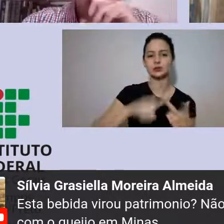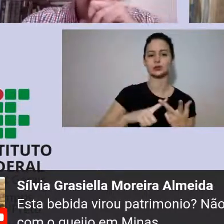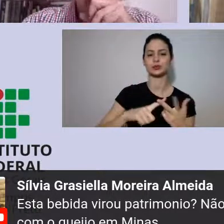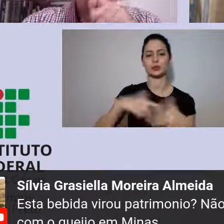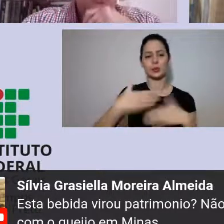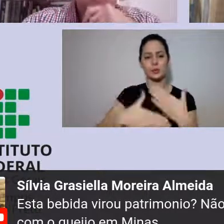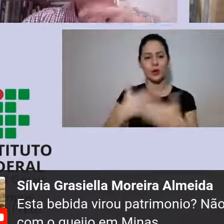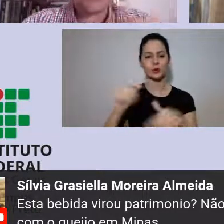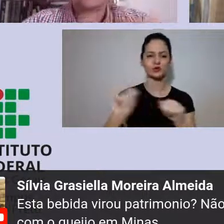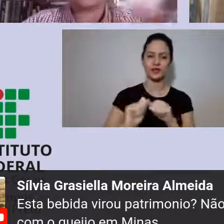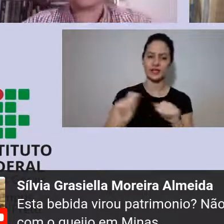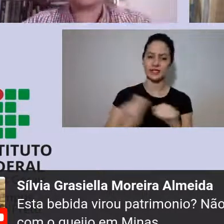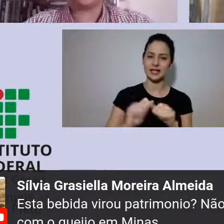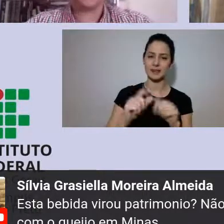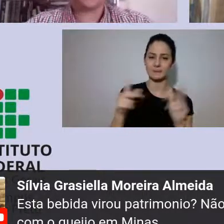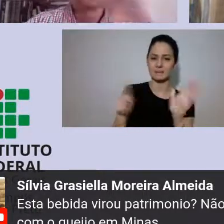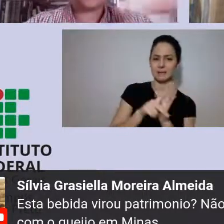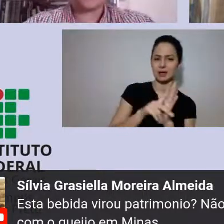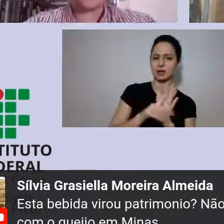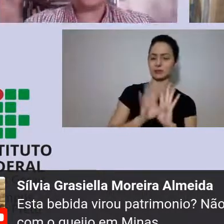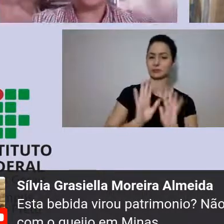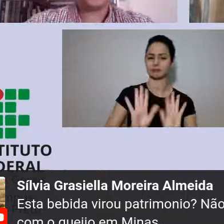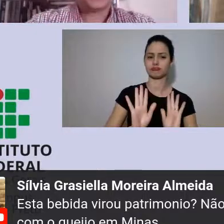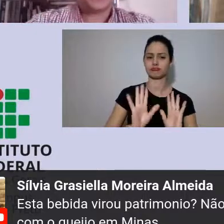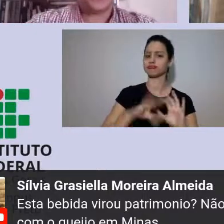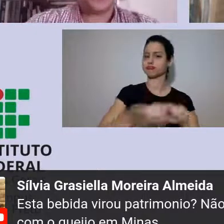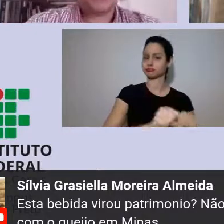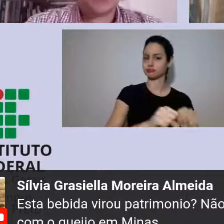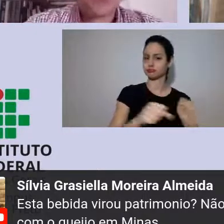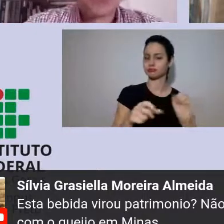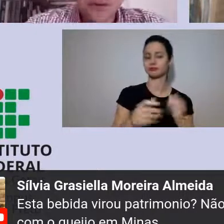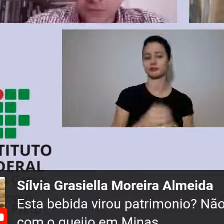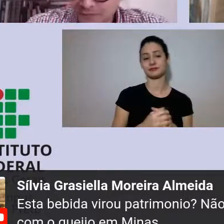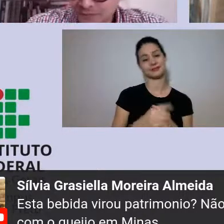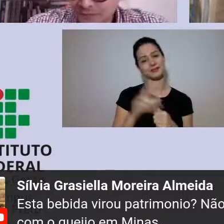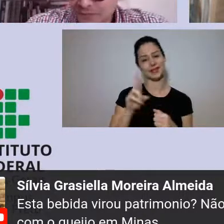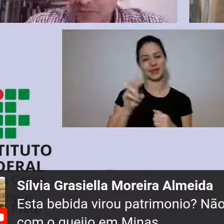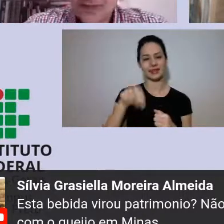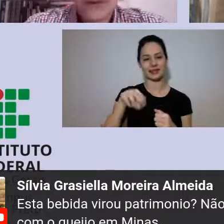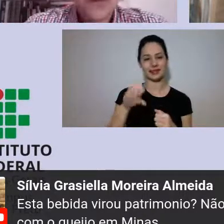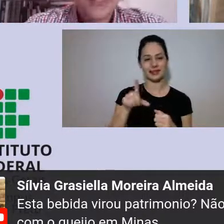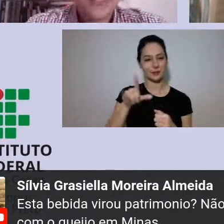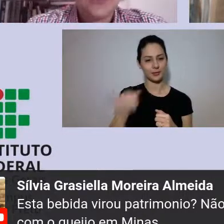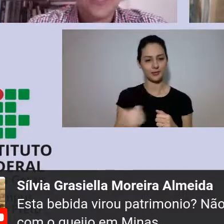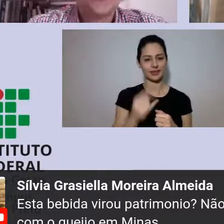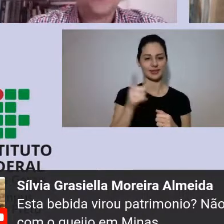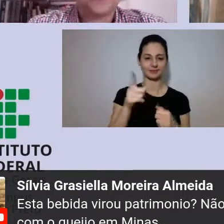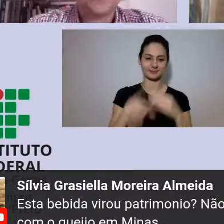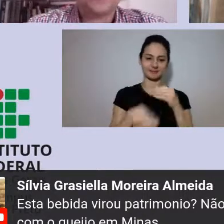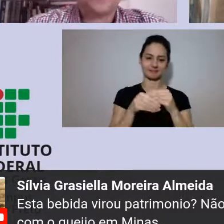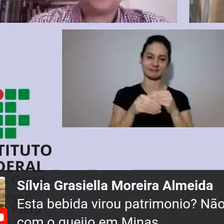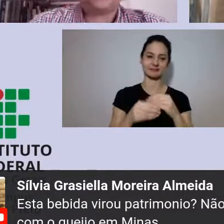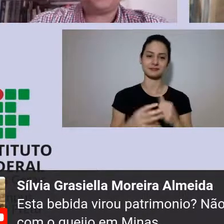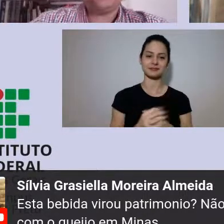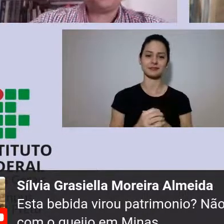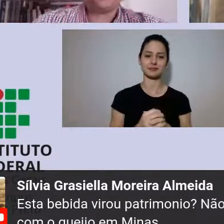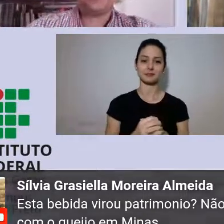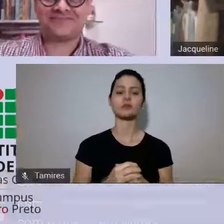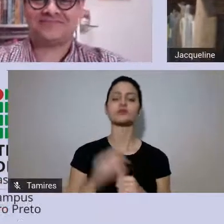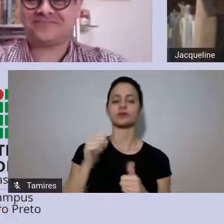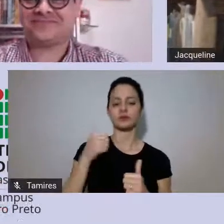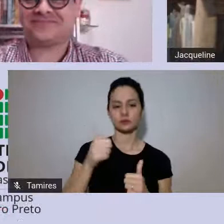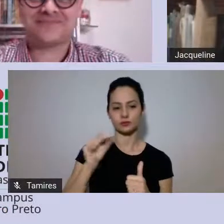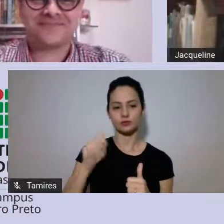de fazer, tombamento e tal. Talvez até Renê possa dar um adendo aí. Sim.